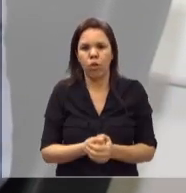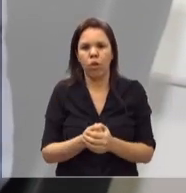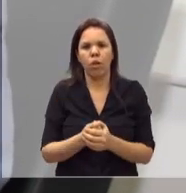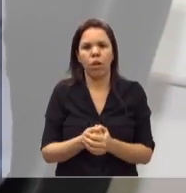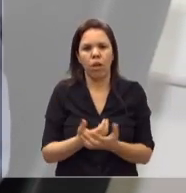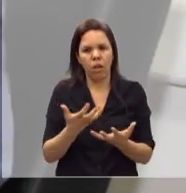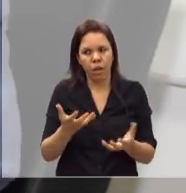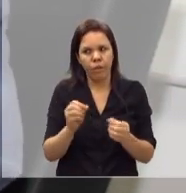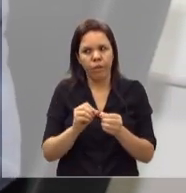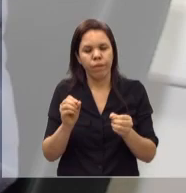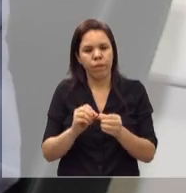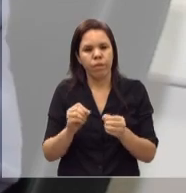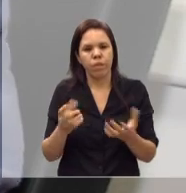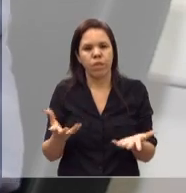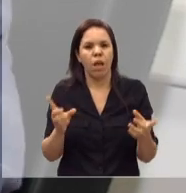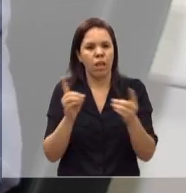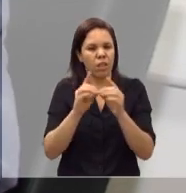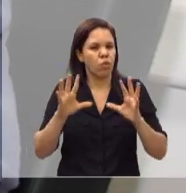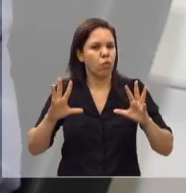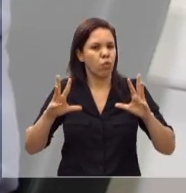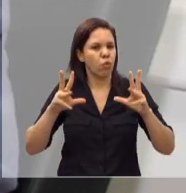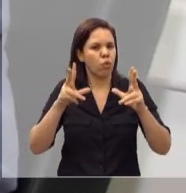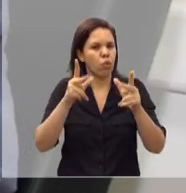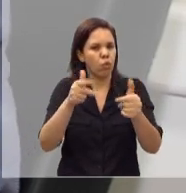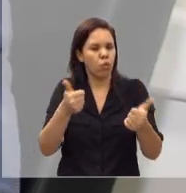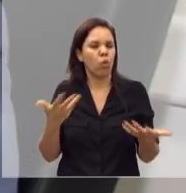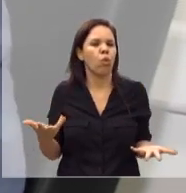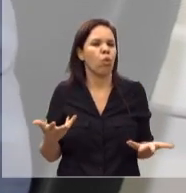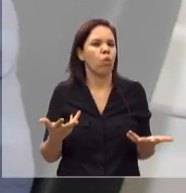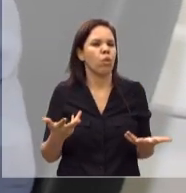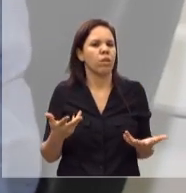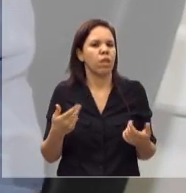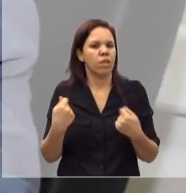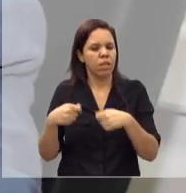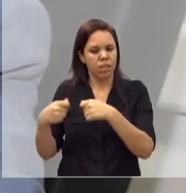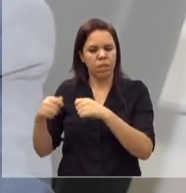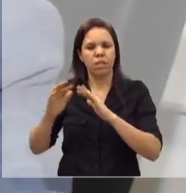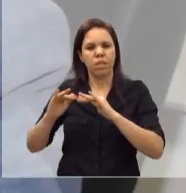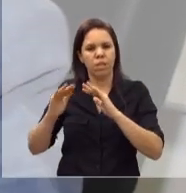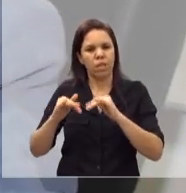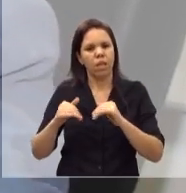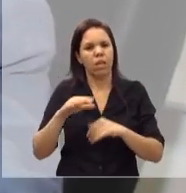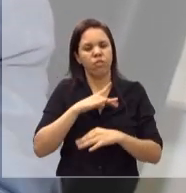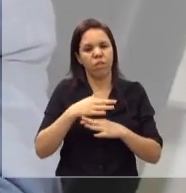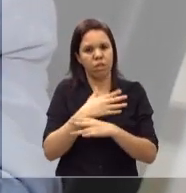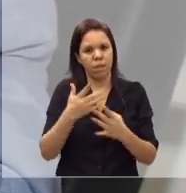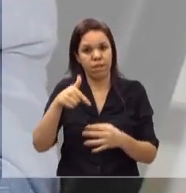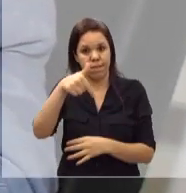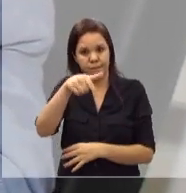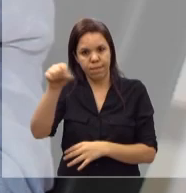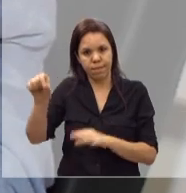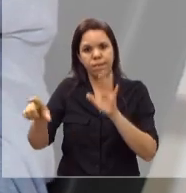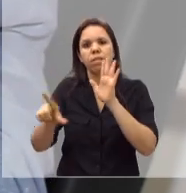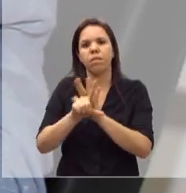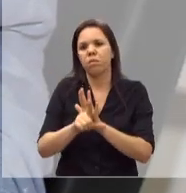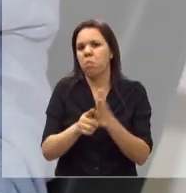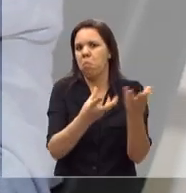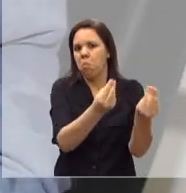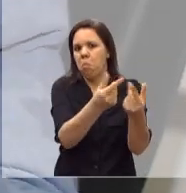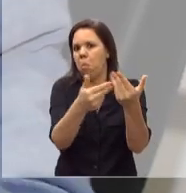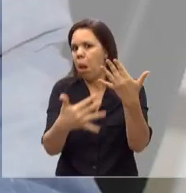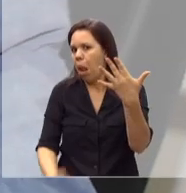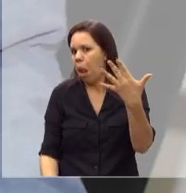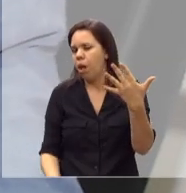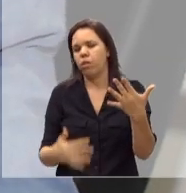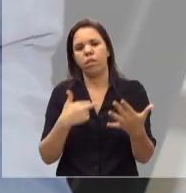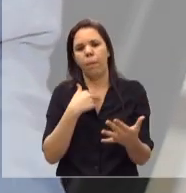uma forma que atendesse todos os segmentos da cidade. O senhor falou 70 leis aí, muita coisa, não dá para falar só num programa